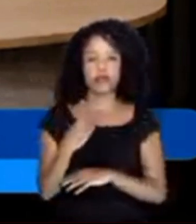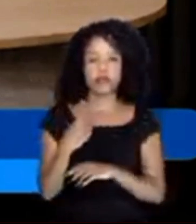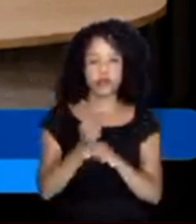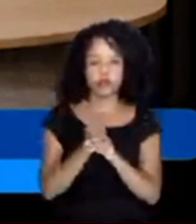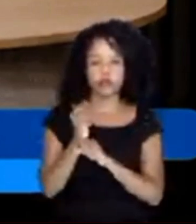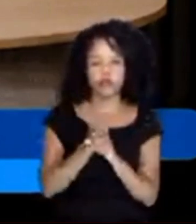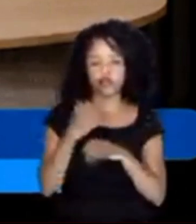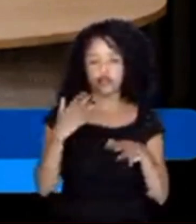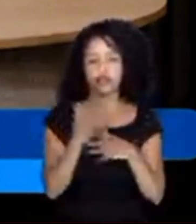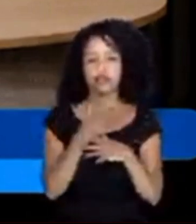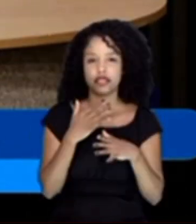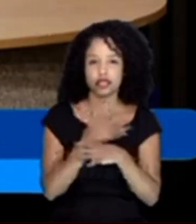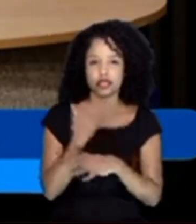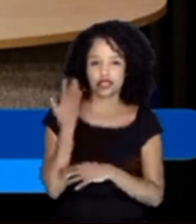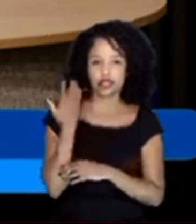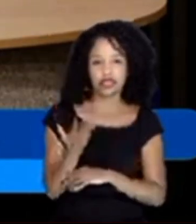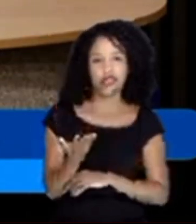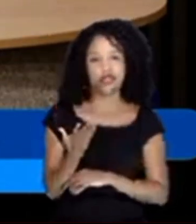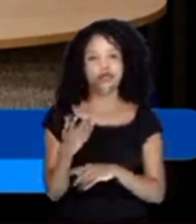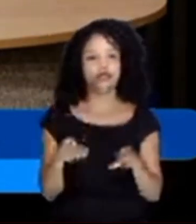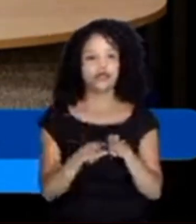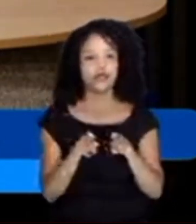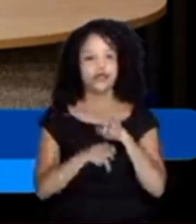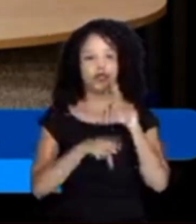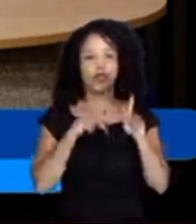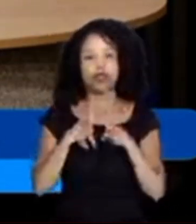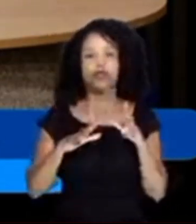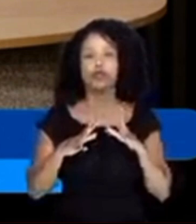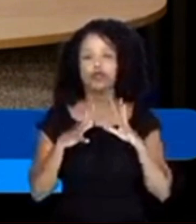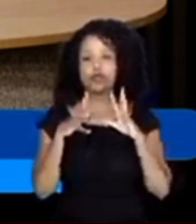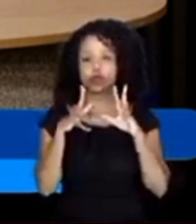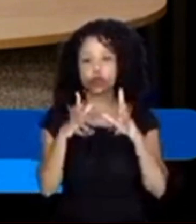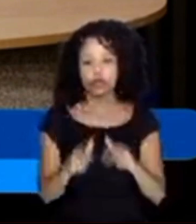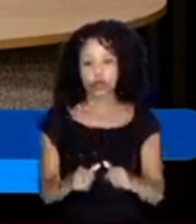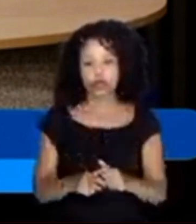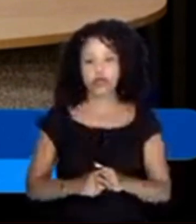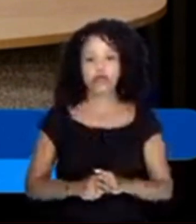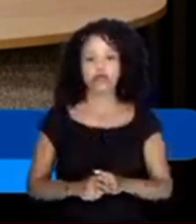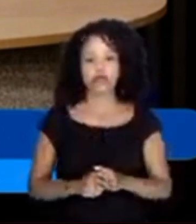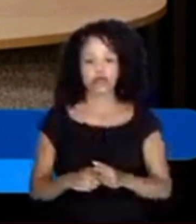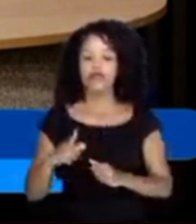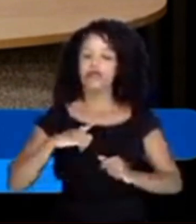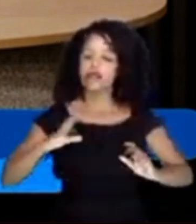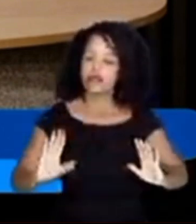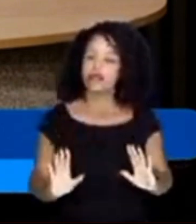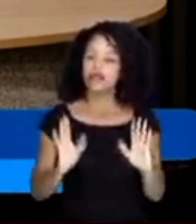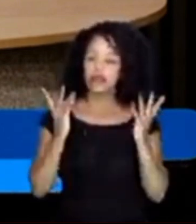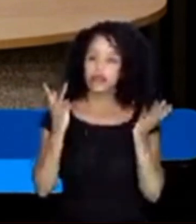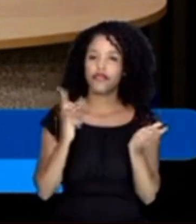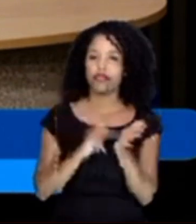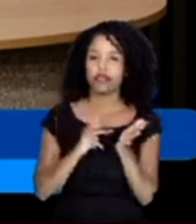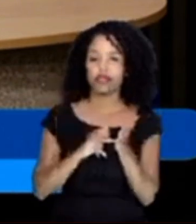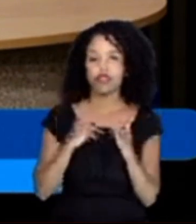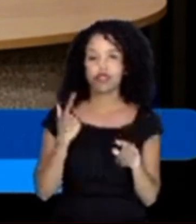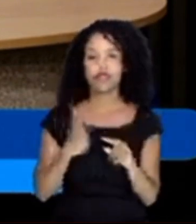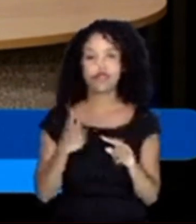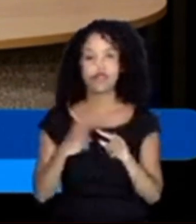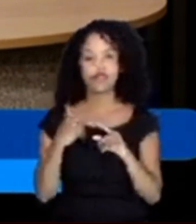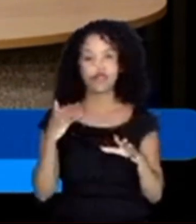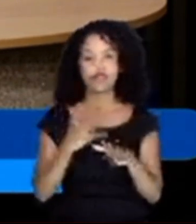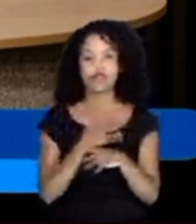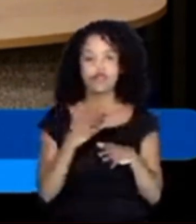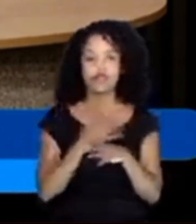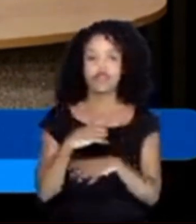a toda a população, e que tem muito a comemorar, porque é uma cidade de um futuro ainda